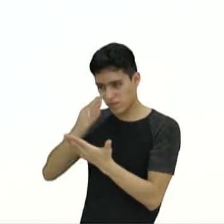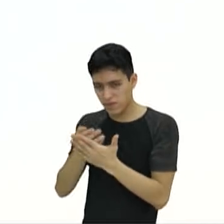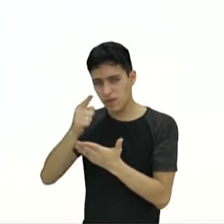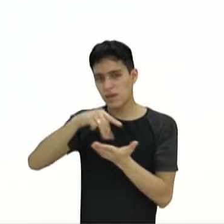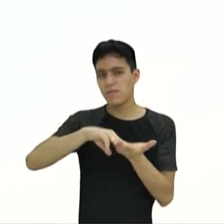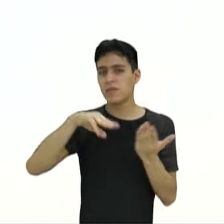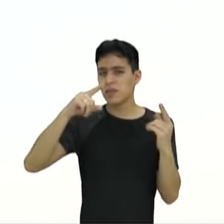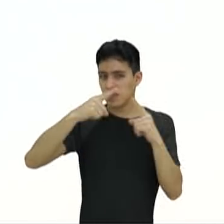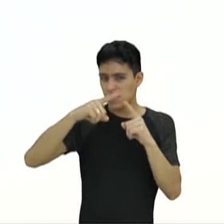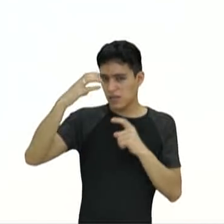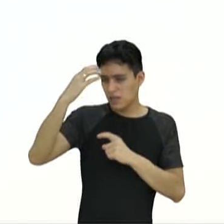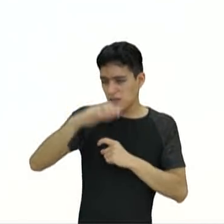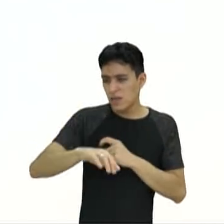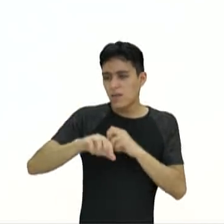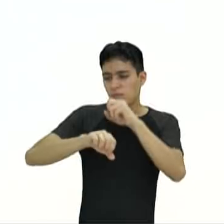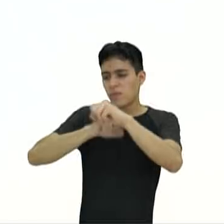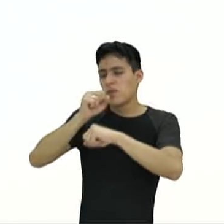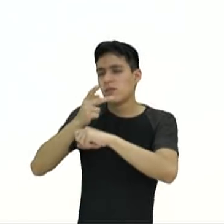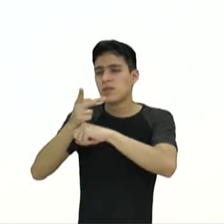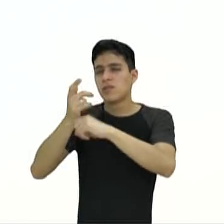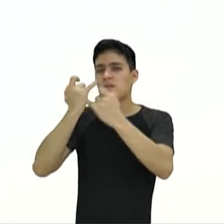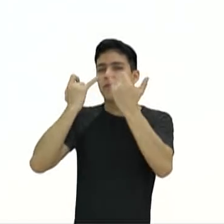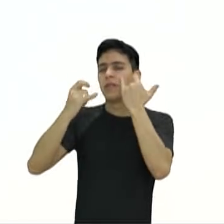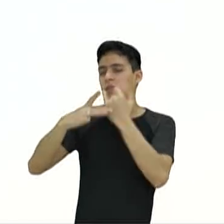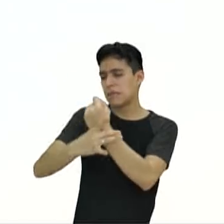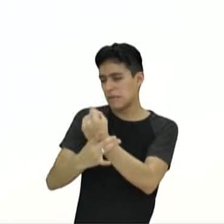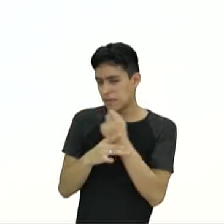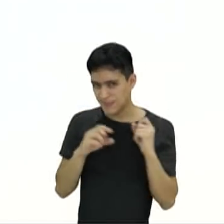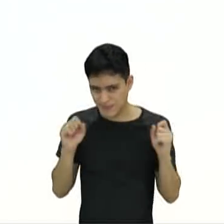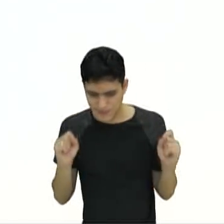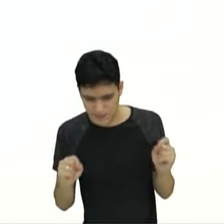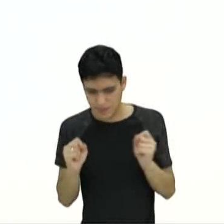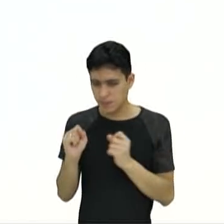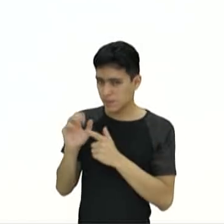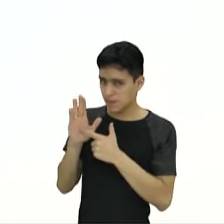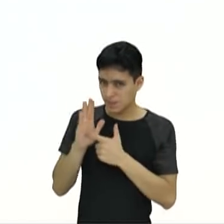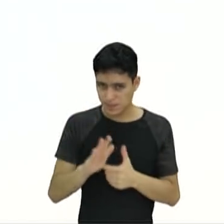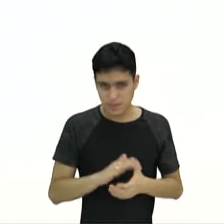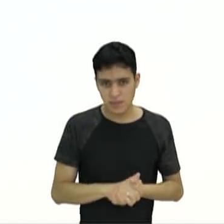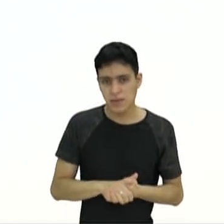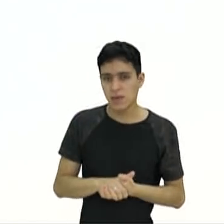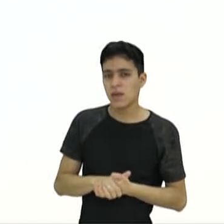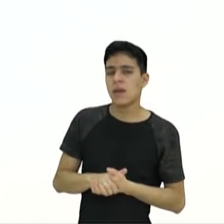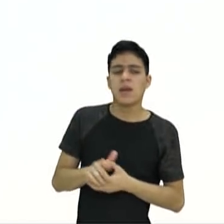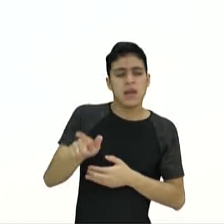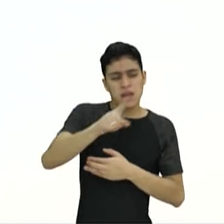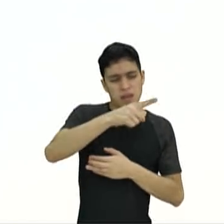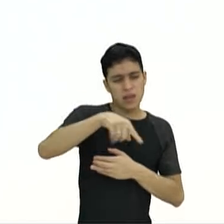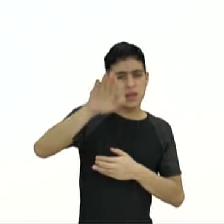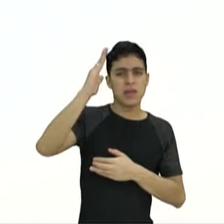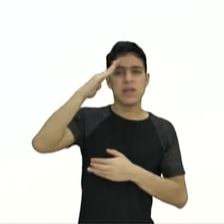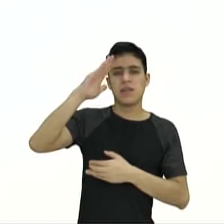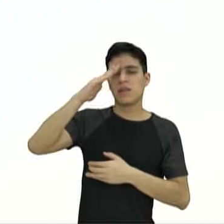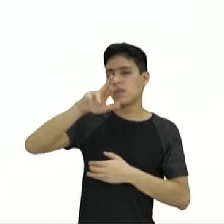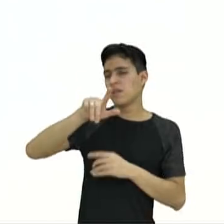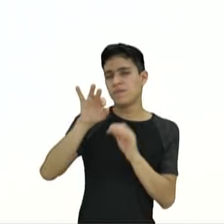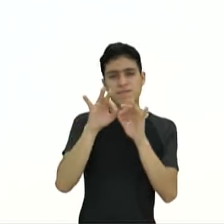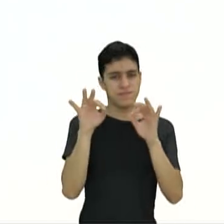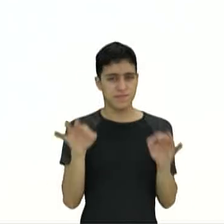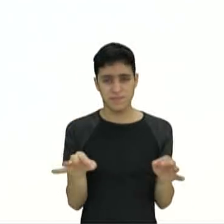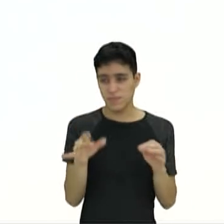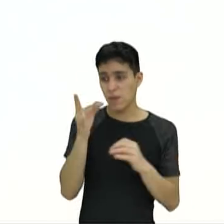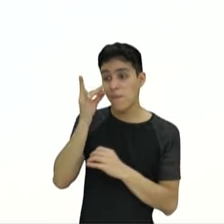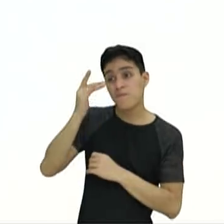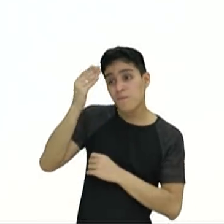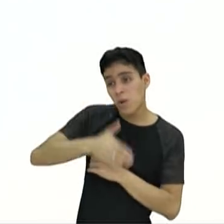método científico, de busca de informações seguras que possam ser demonstradas, até para eles entenderem que não é simples provar